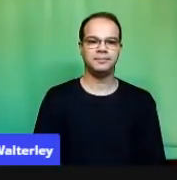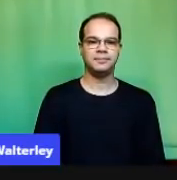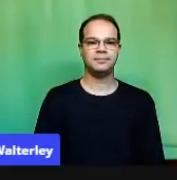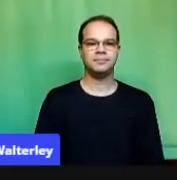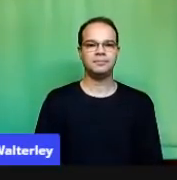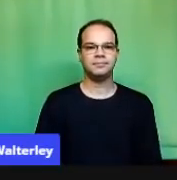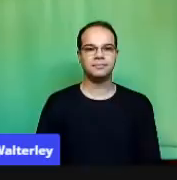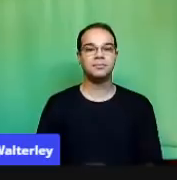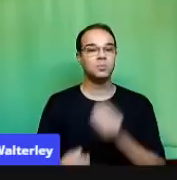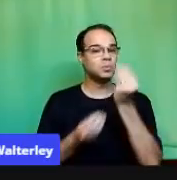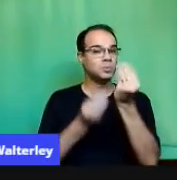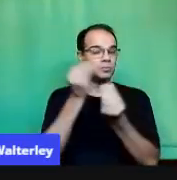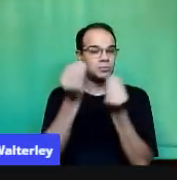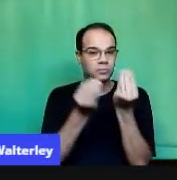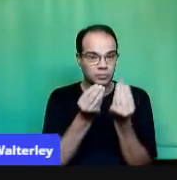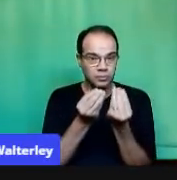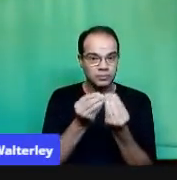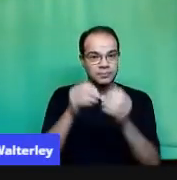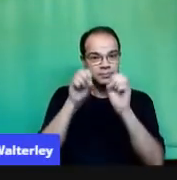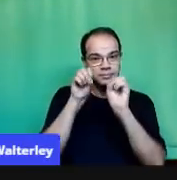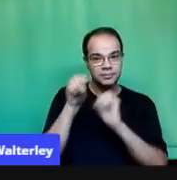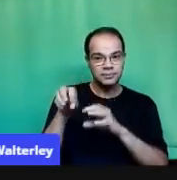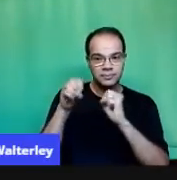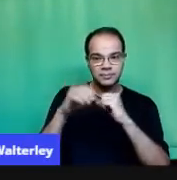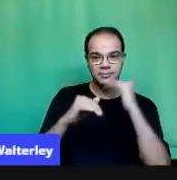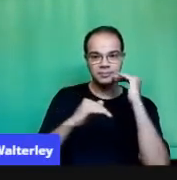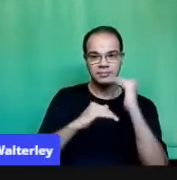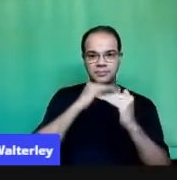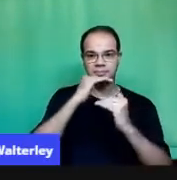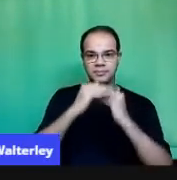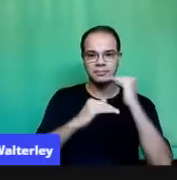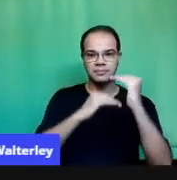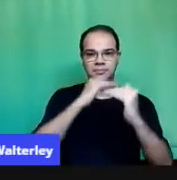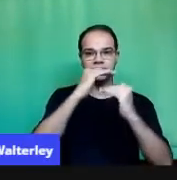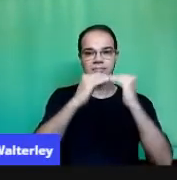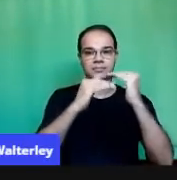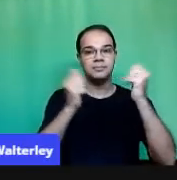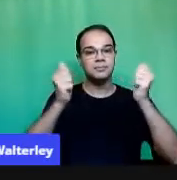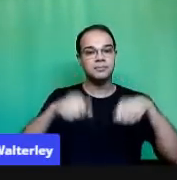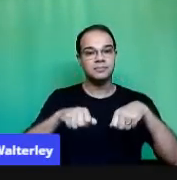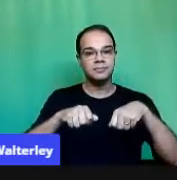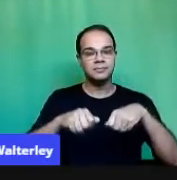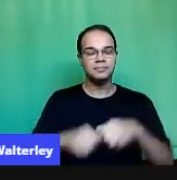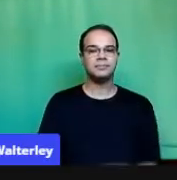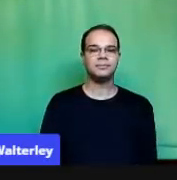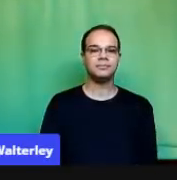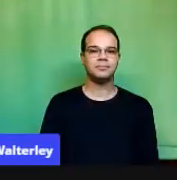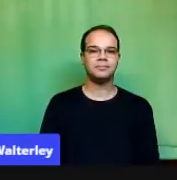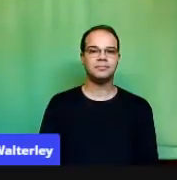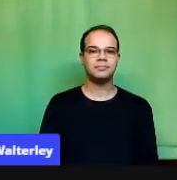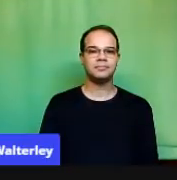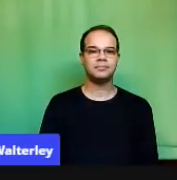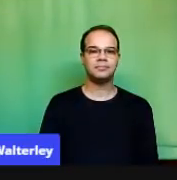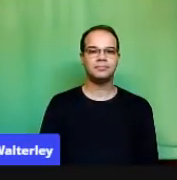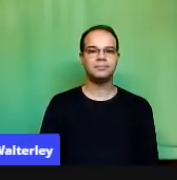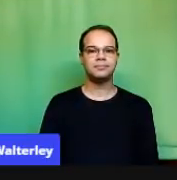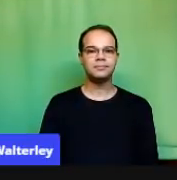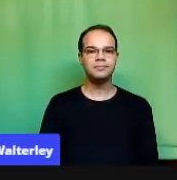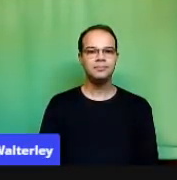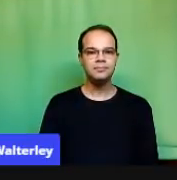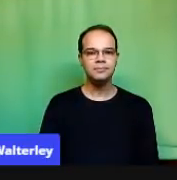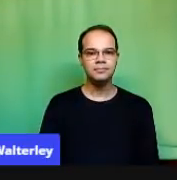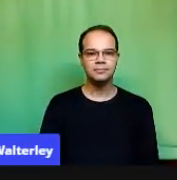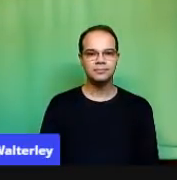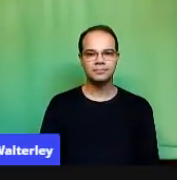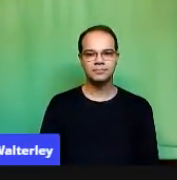vamos desenvolver isso, certo? E também precisamos pensar